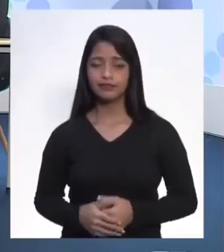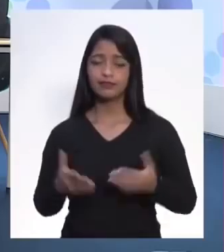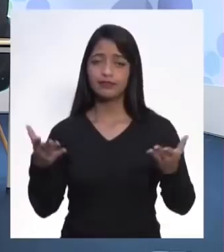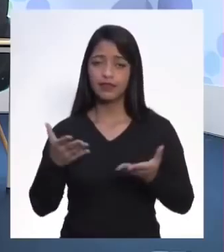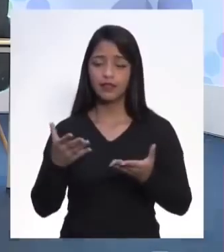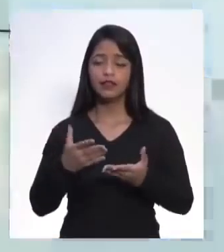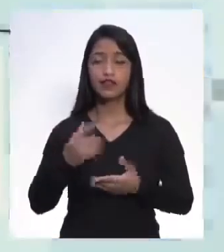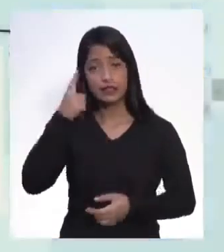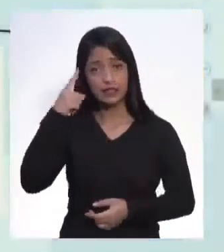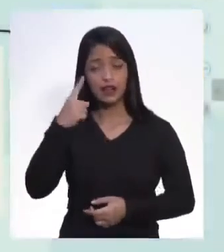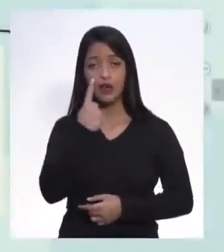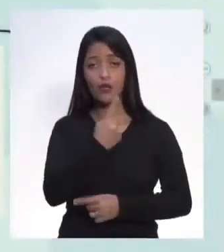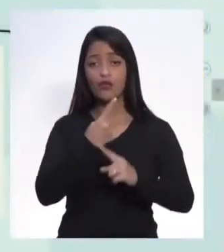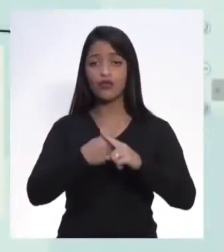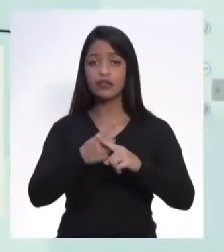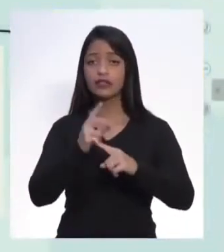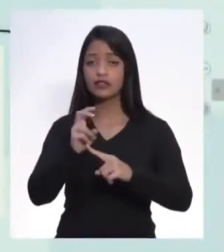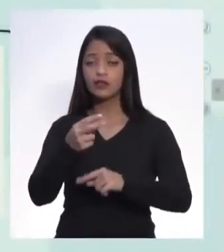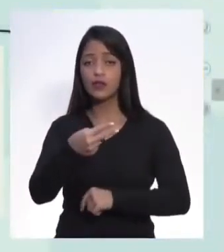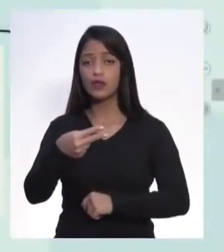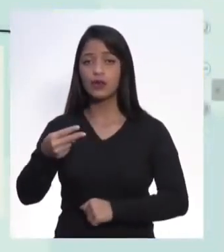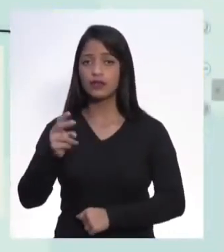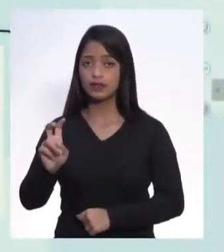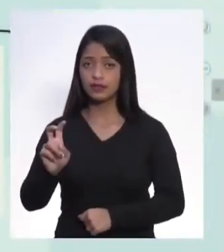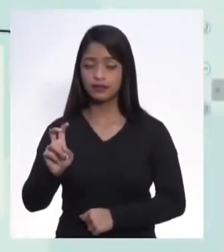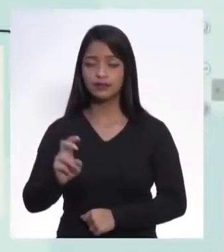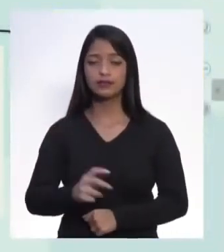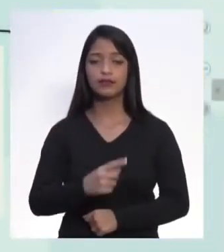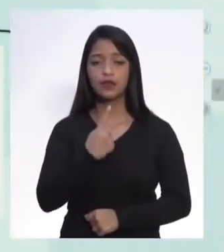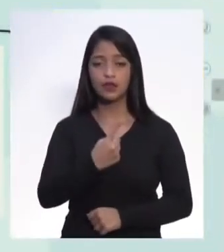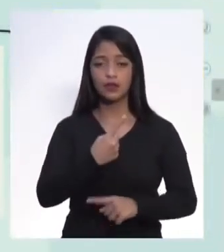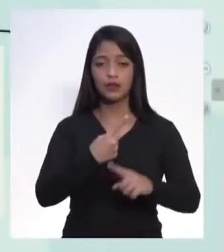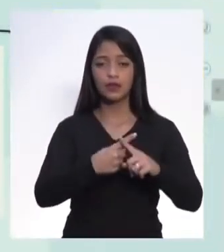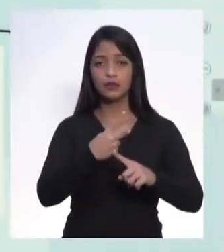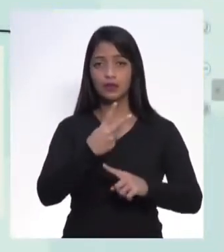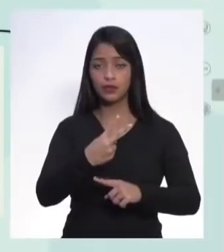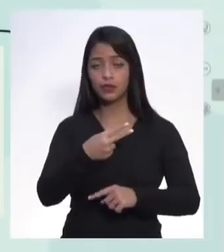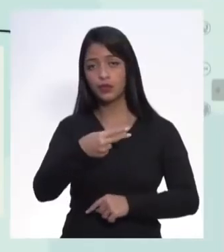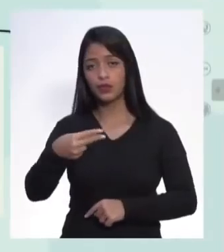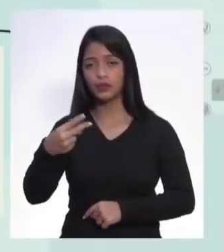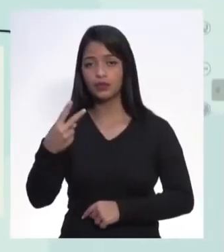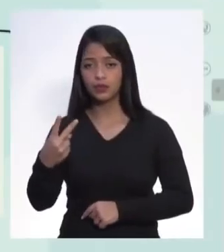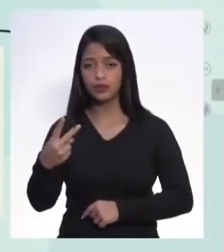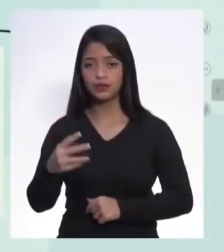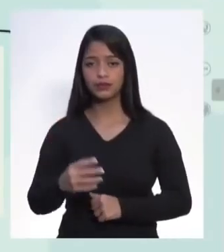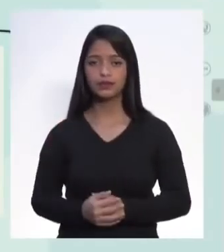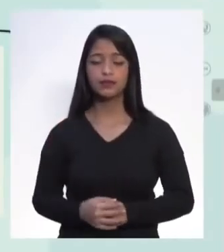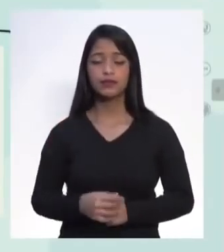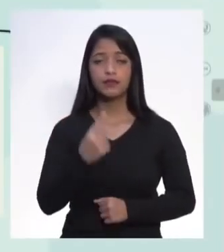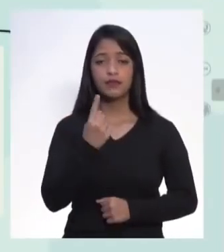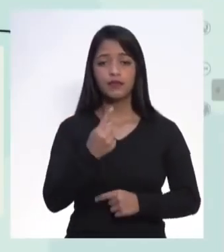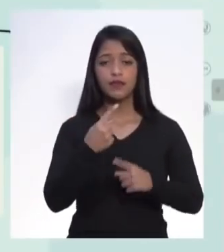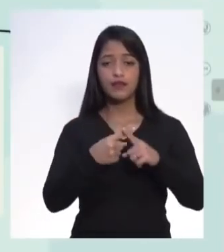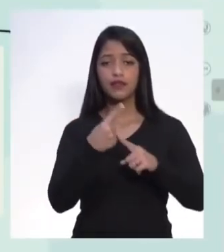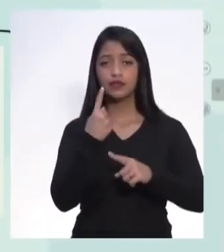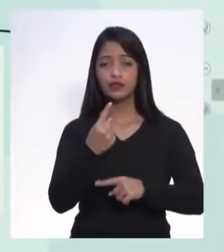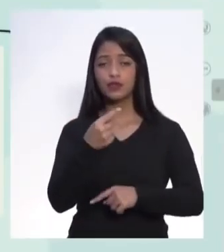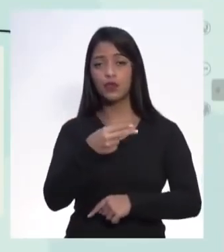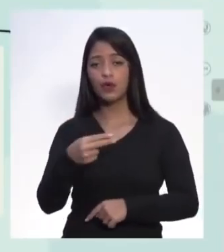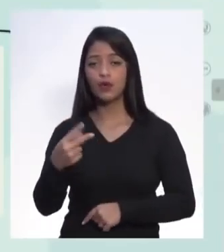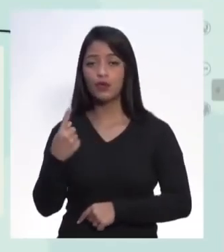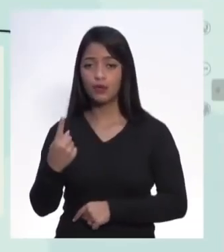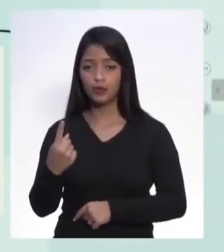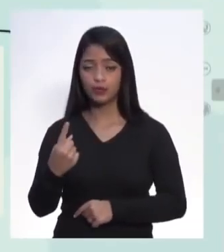1. 1 vezes 5 será o 5, 1 vezes 2 será o próprio 2, 1 vezes 1, 1. Posso multiplicar pelo